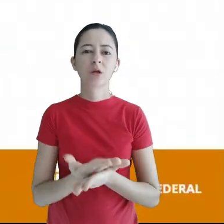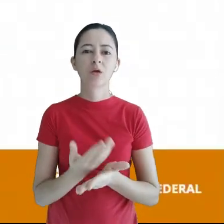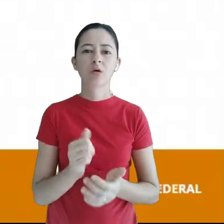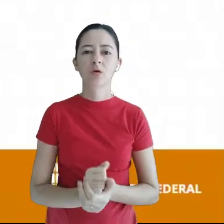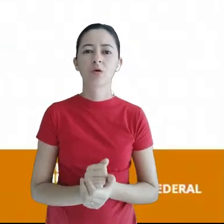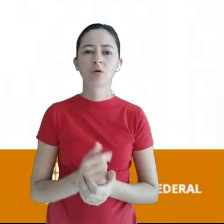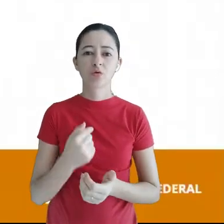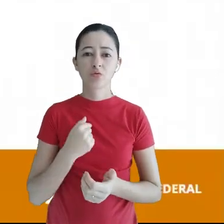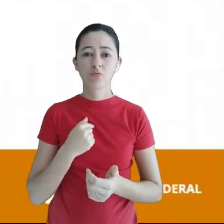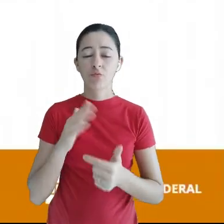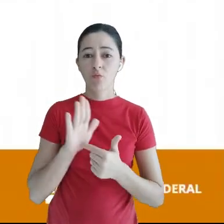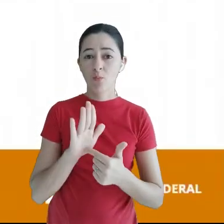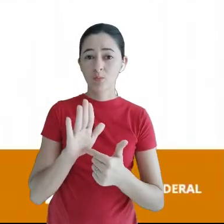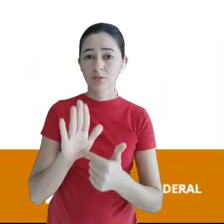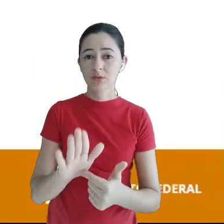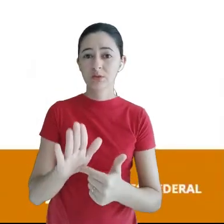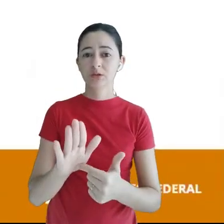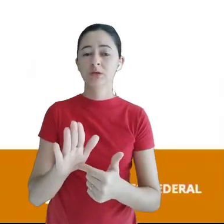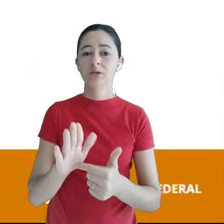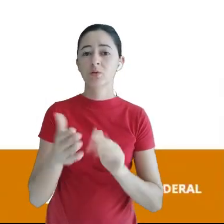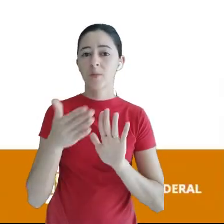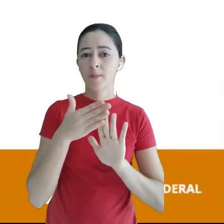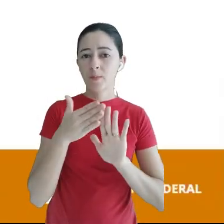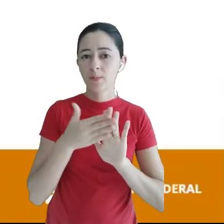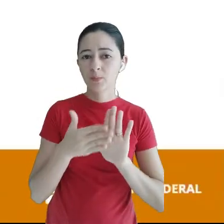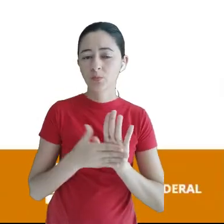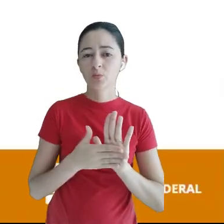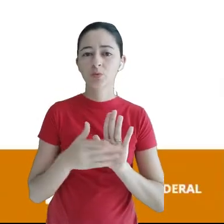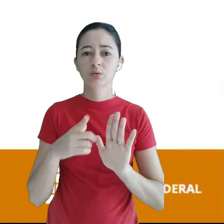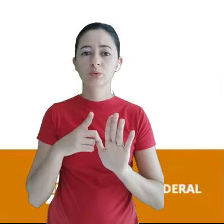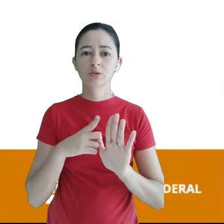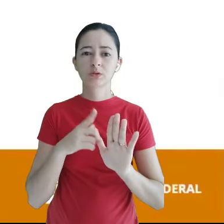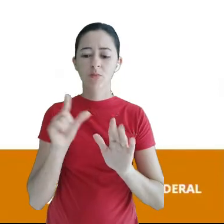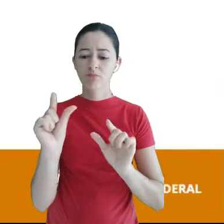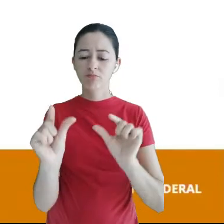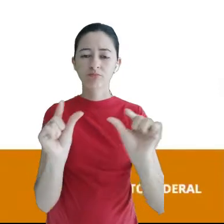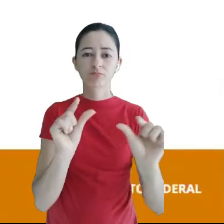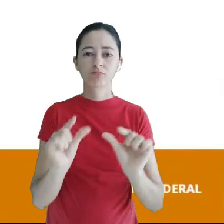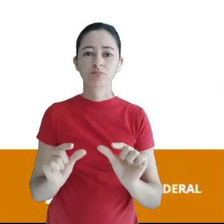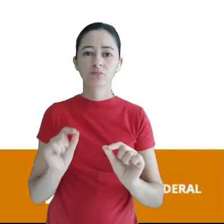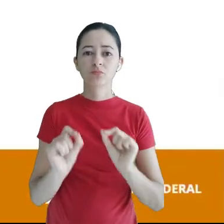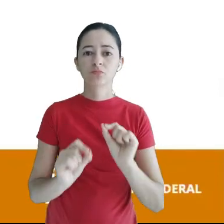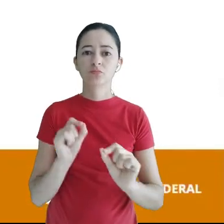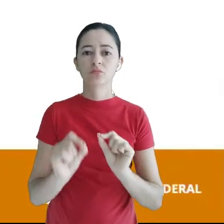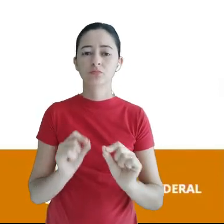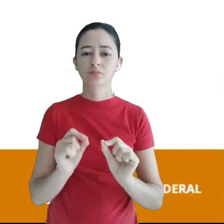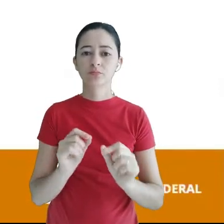corrigindo... Corrigir não, eu trazendo aqui uma proposta de correção para vocês